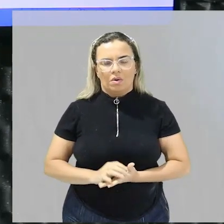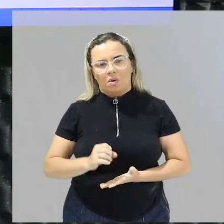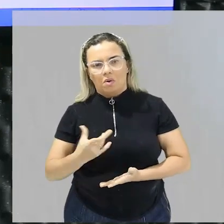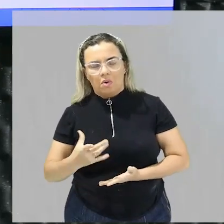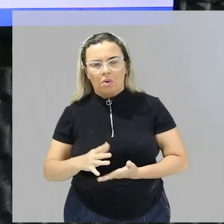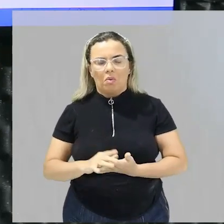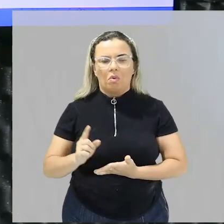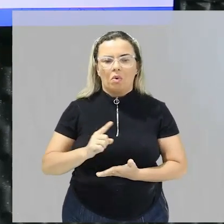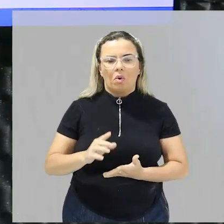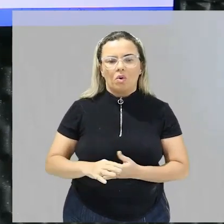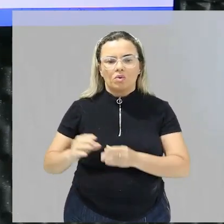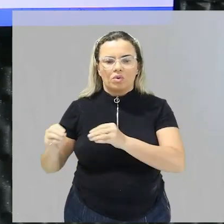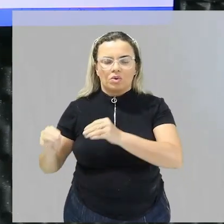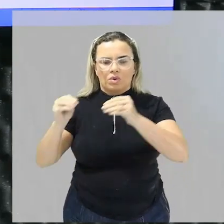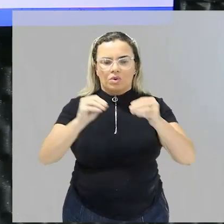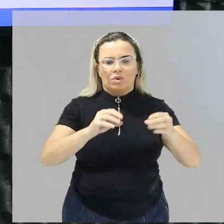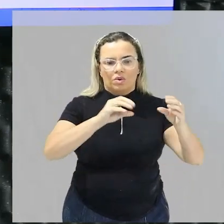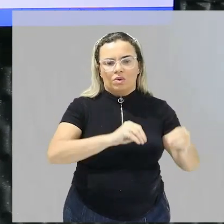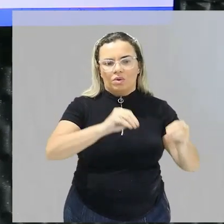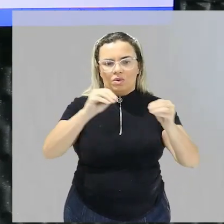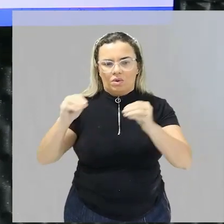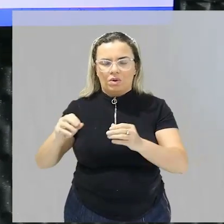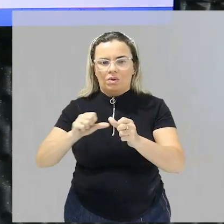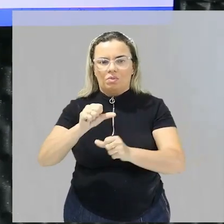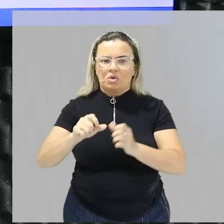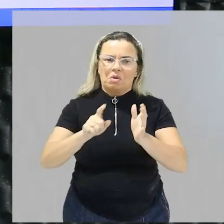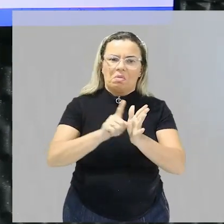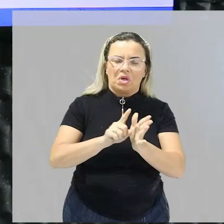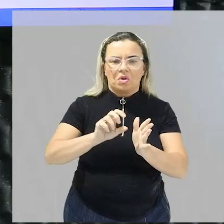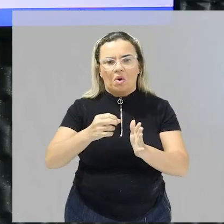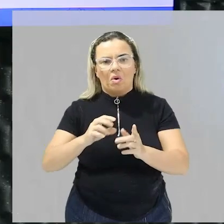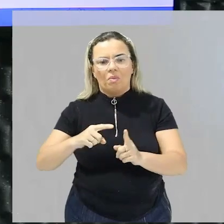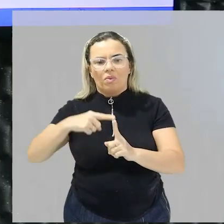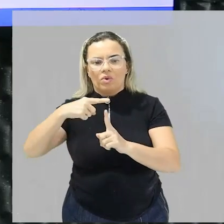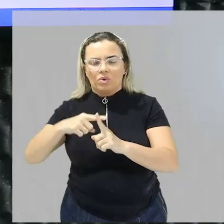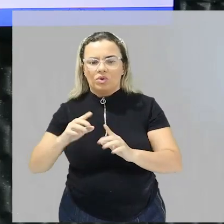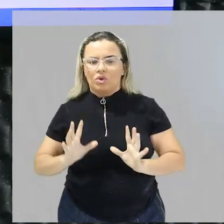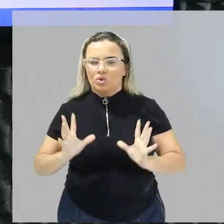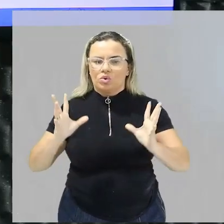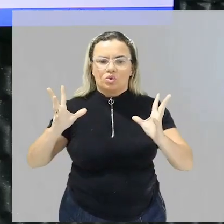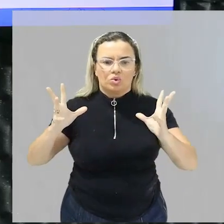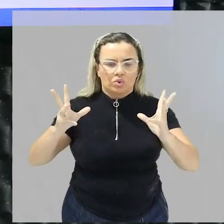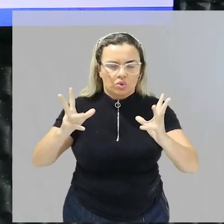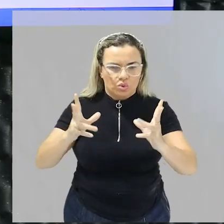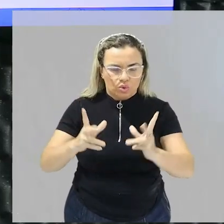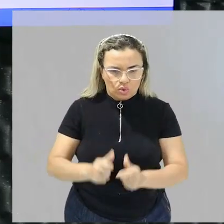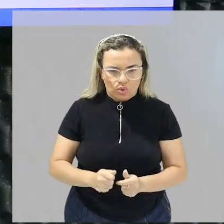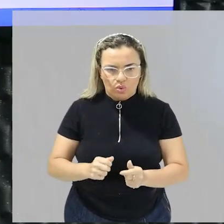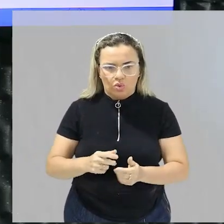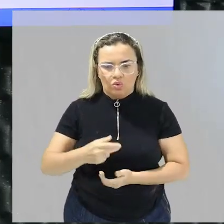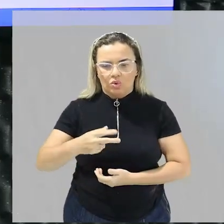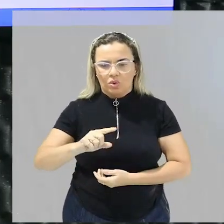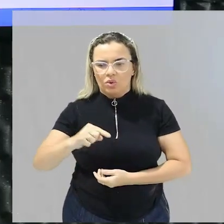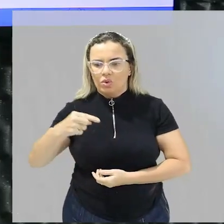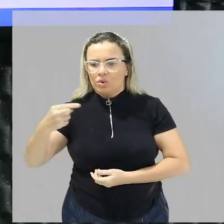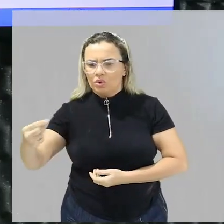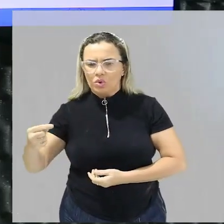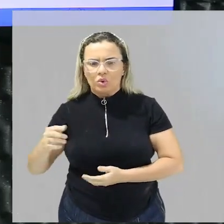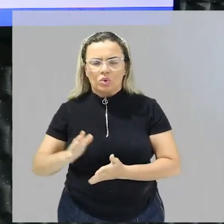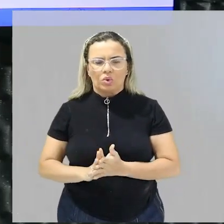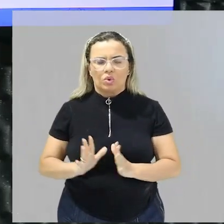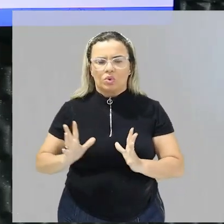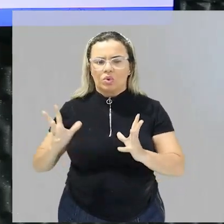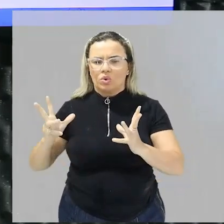outro termo, na verdade, eu vou mexer no sinal. Agora, se eu mudar todos os termos dessa igualdade, todo mundo,